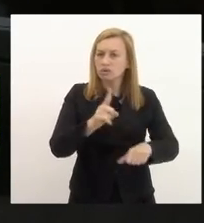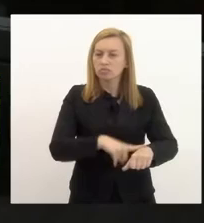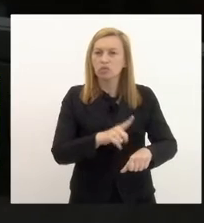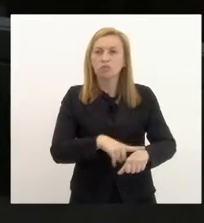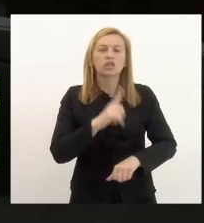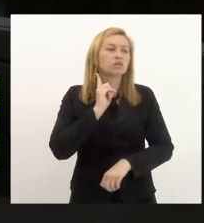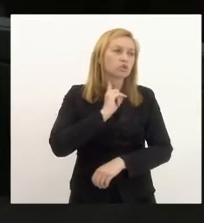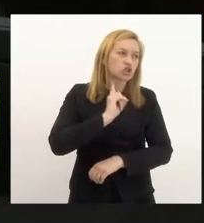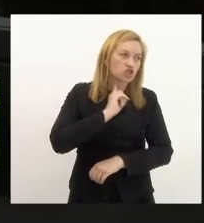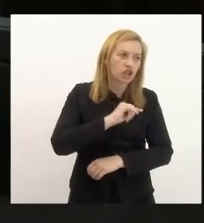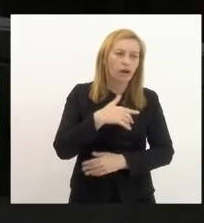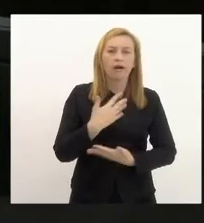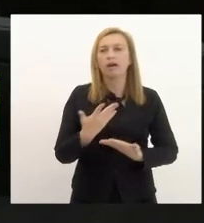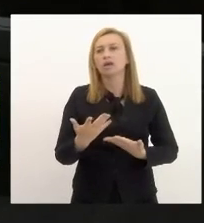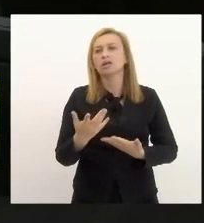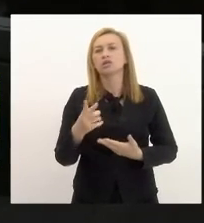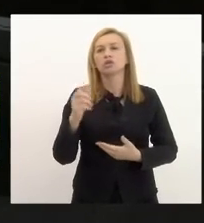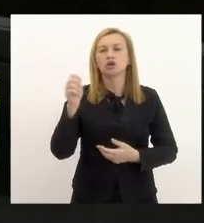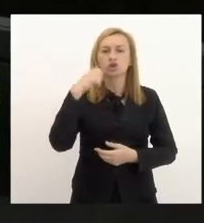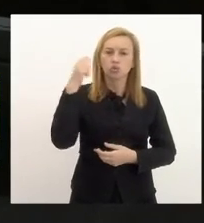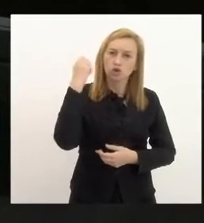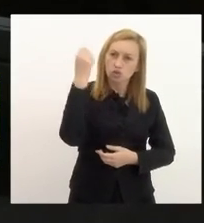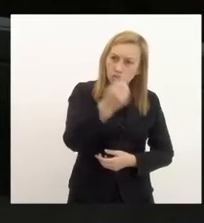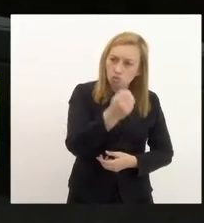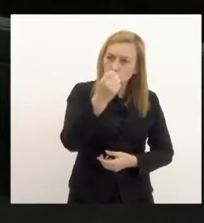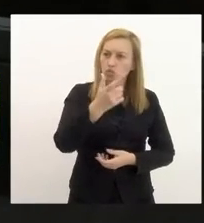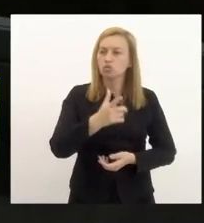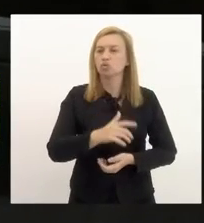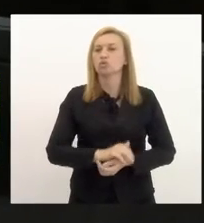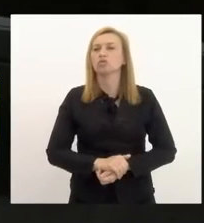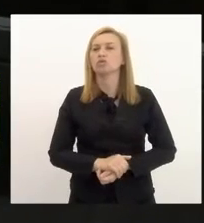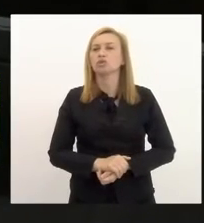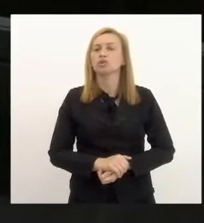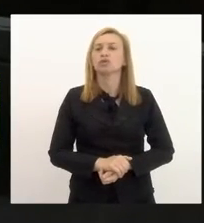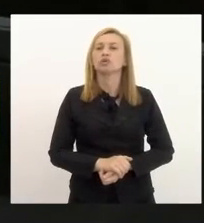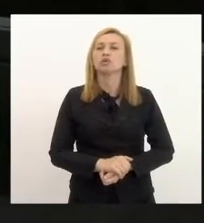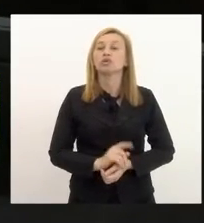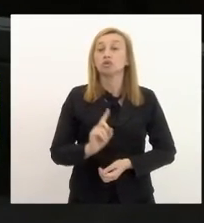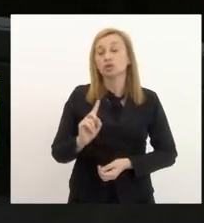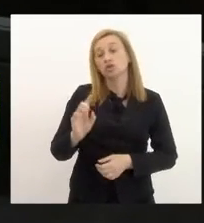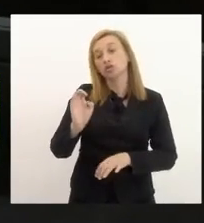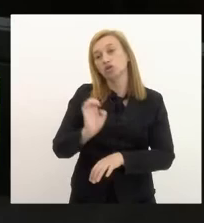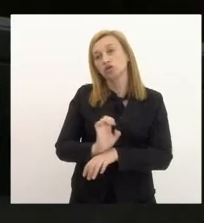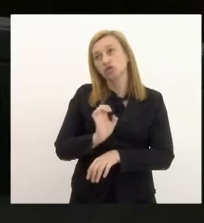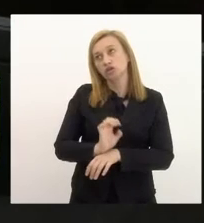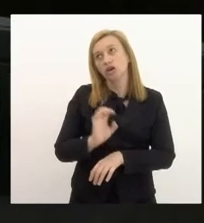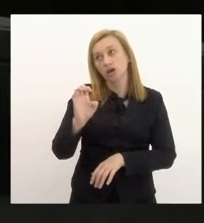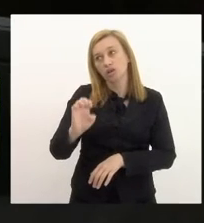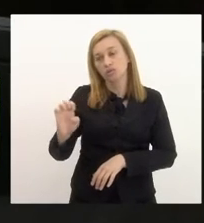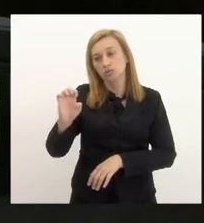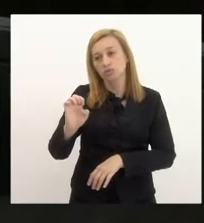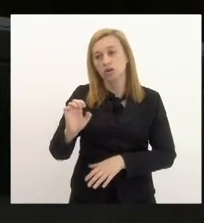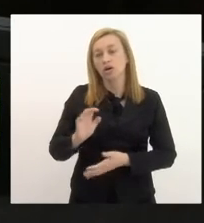Minas Gerais e Rio Grande do Sul e com os estados